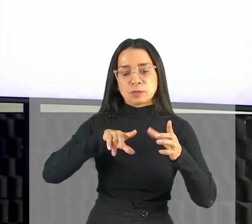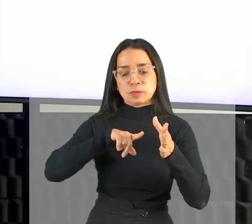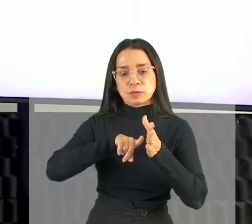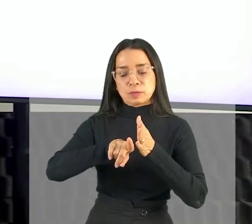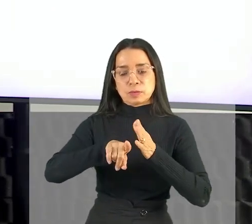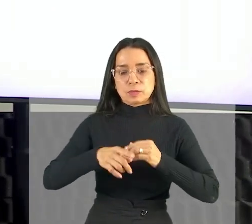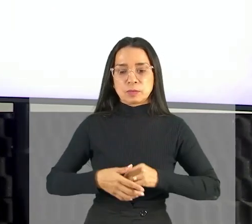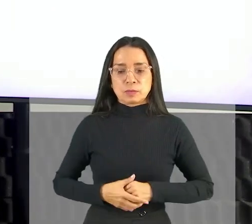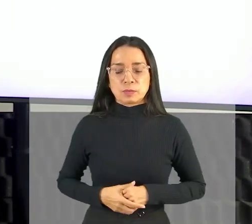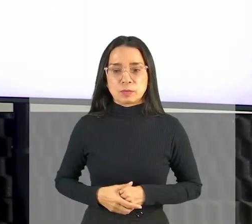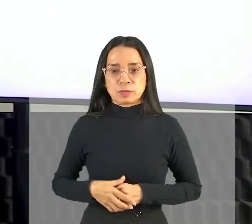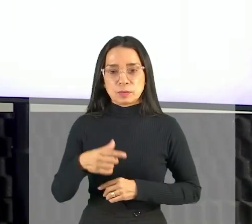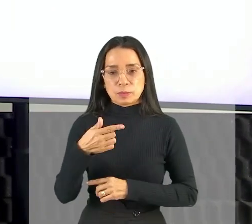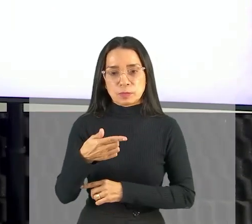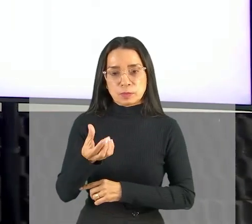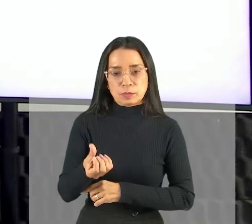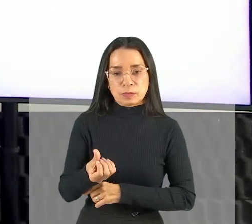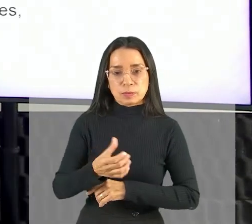questão